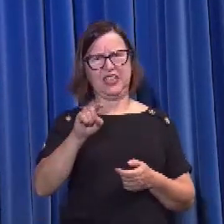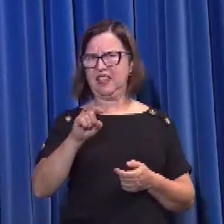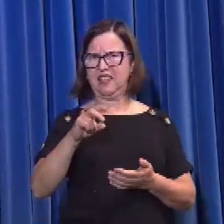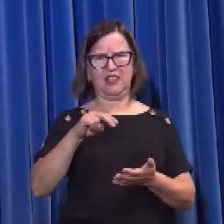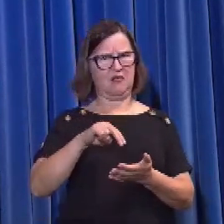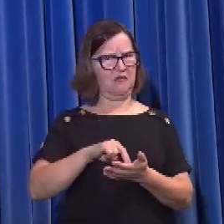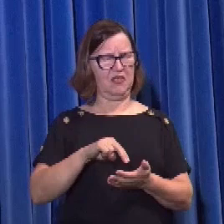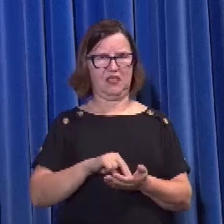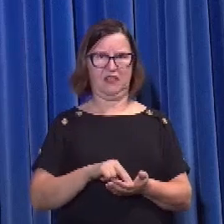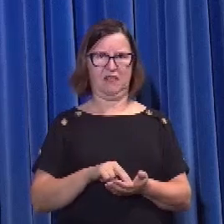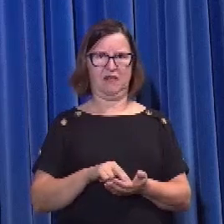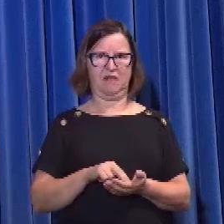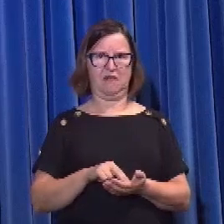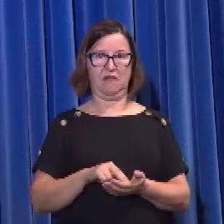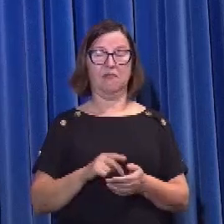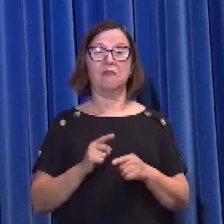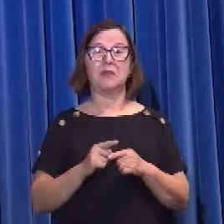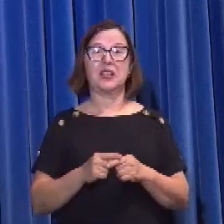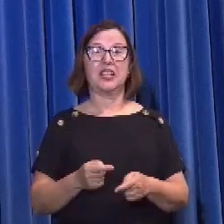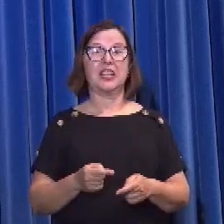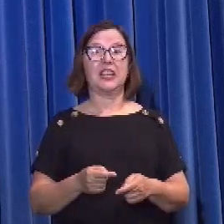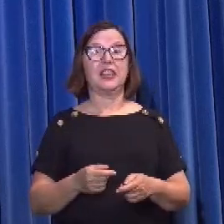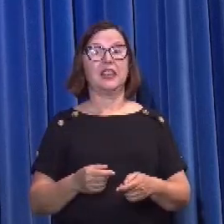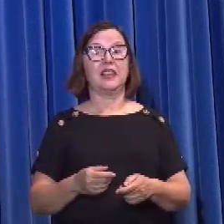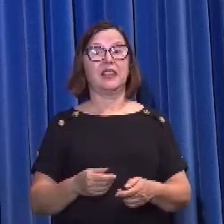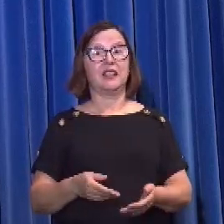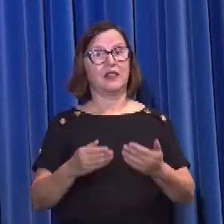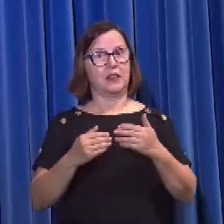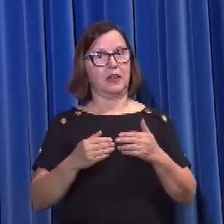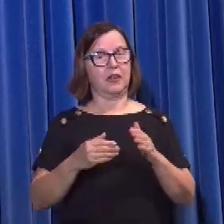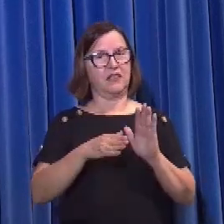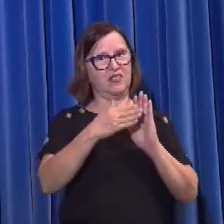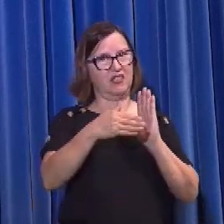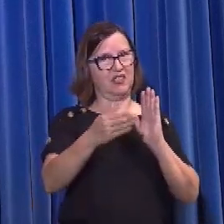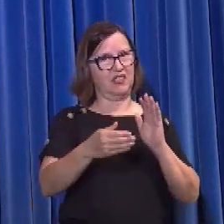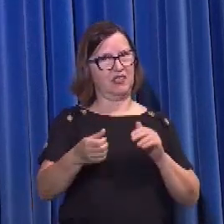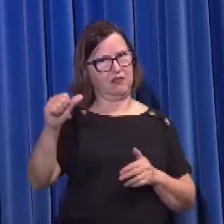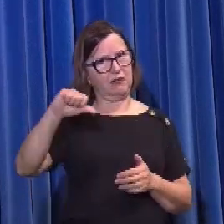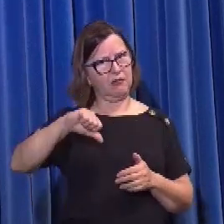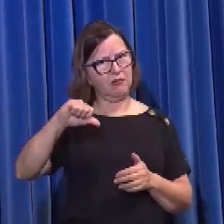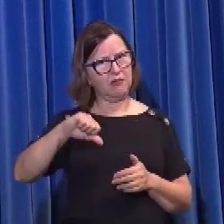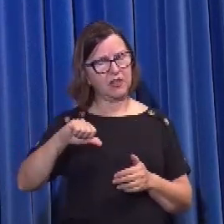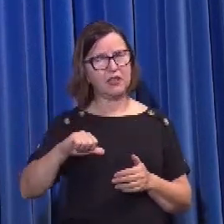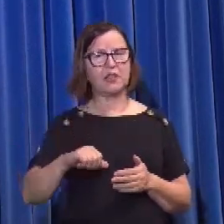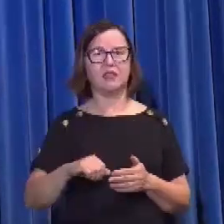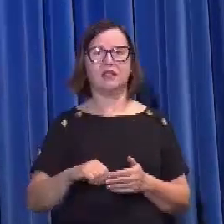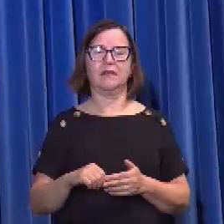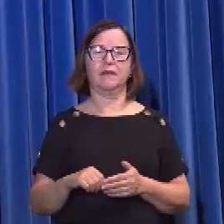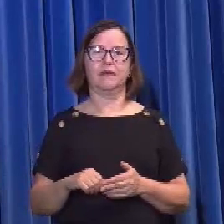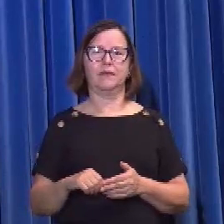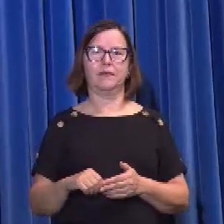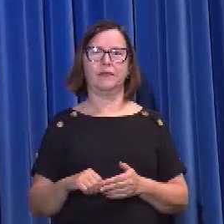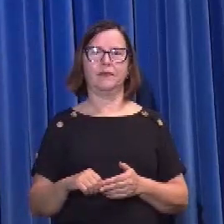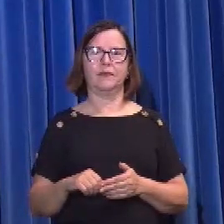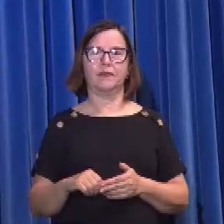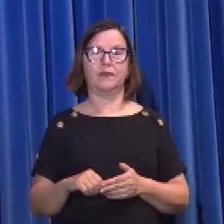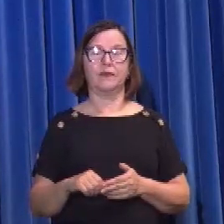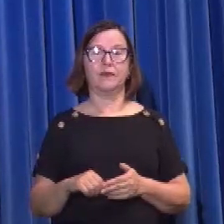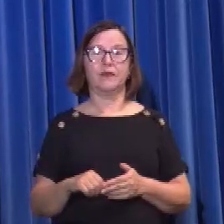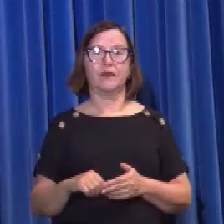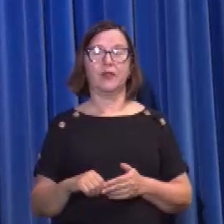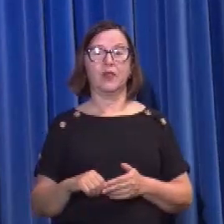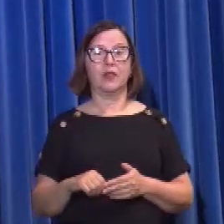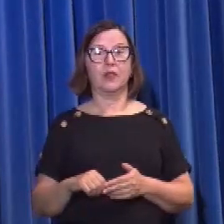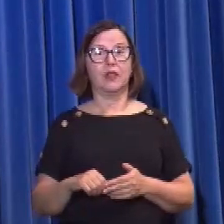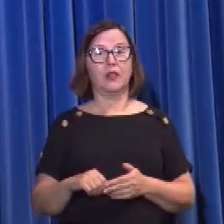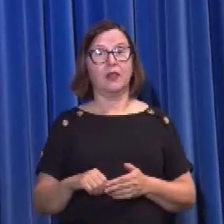algumas consequências muito ruins para você, como nós falamos aqui há pouco. Vai deixar você ou transformar